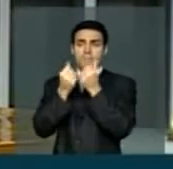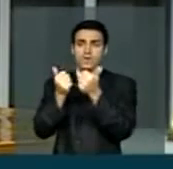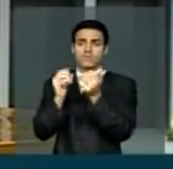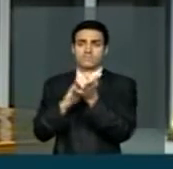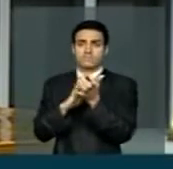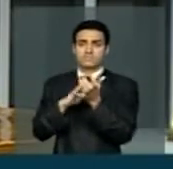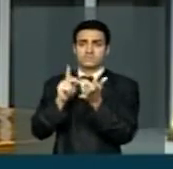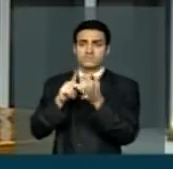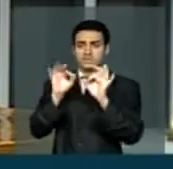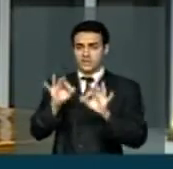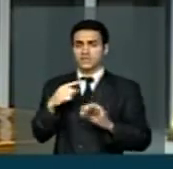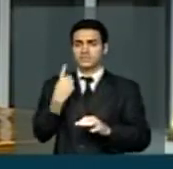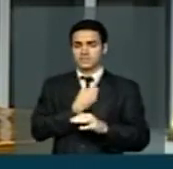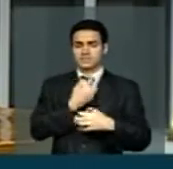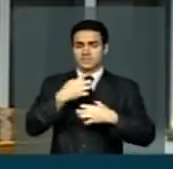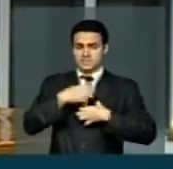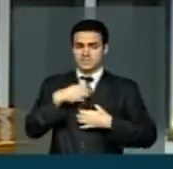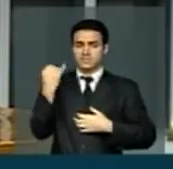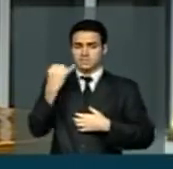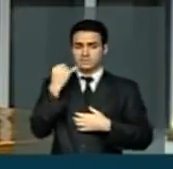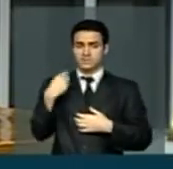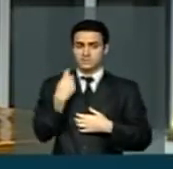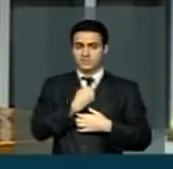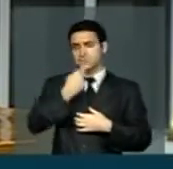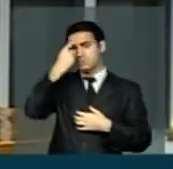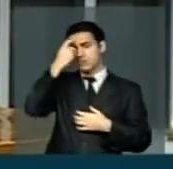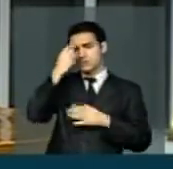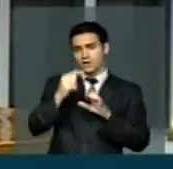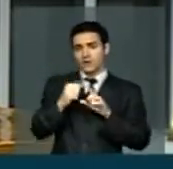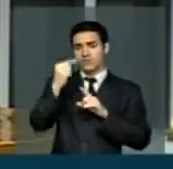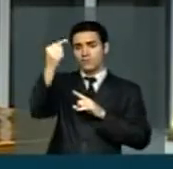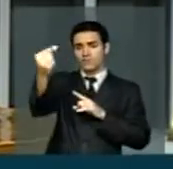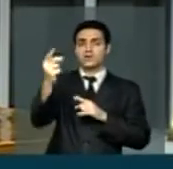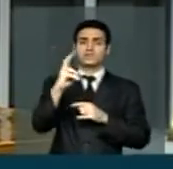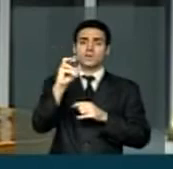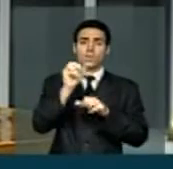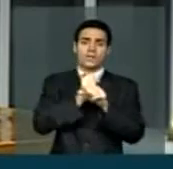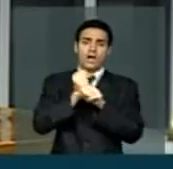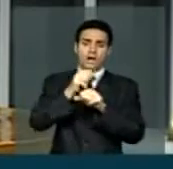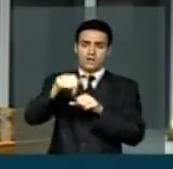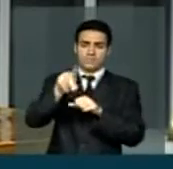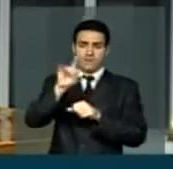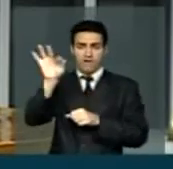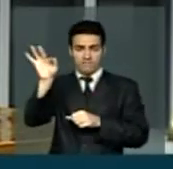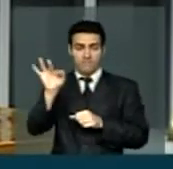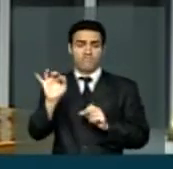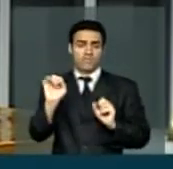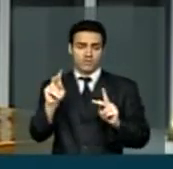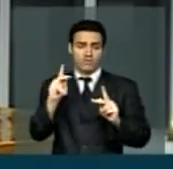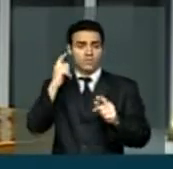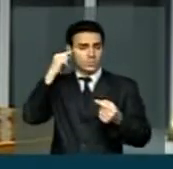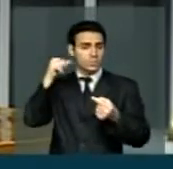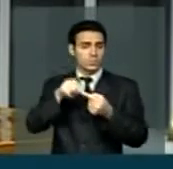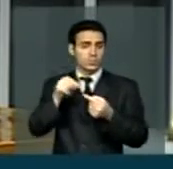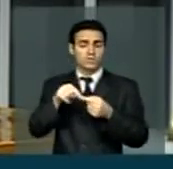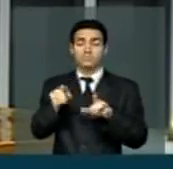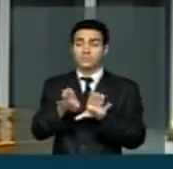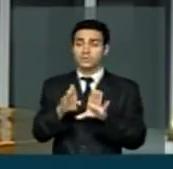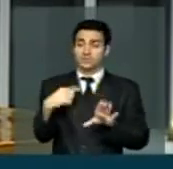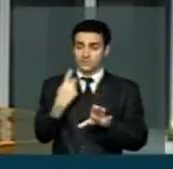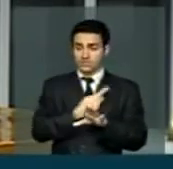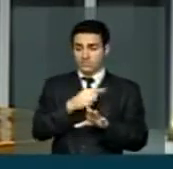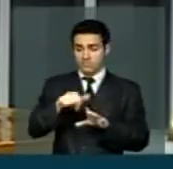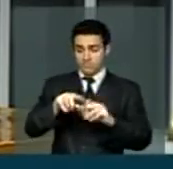nós achamos que é importante pensarmos os próximos 50 anos do Distrito Federal, até porque o nosso chão, a